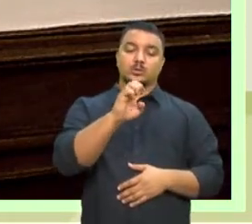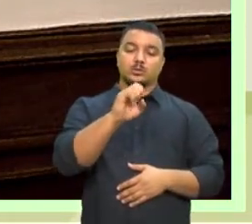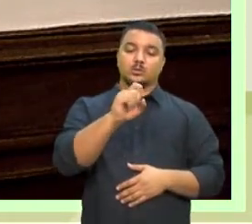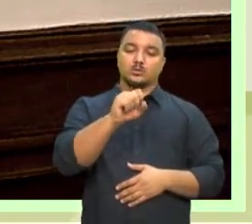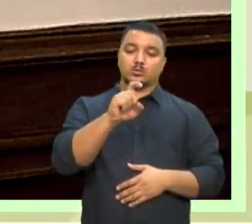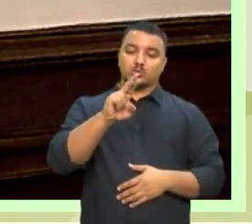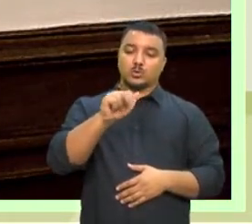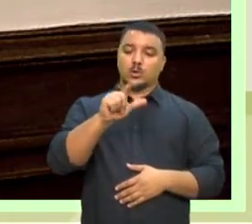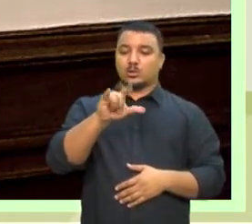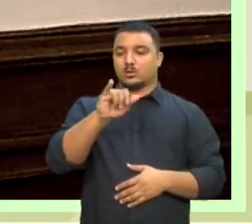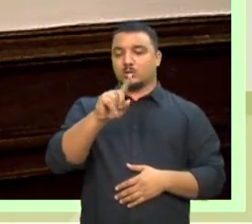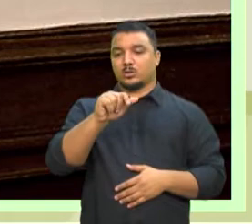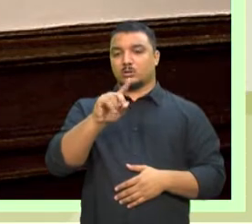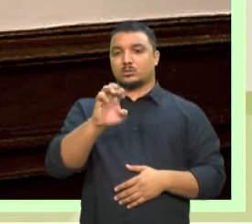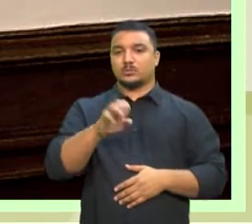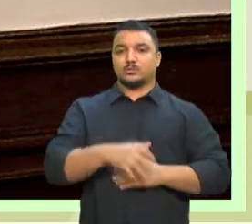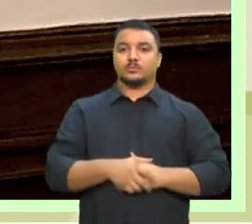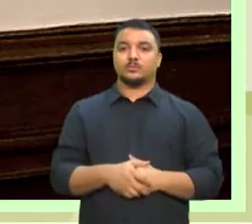baseada, né, a lei